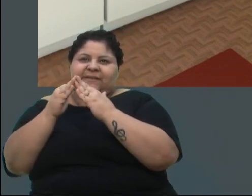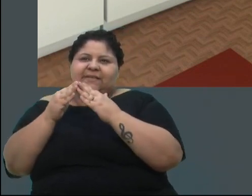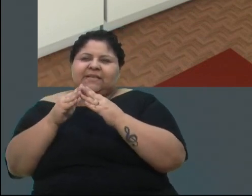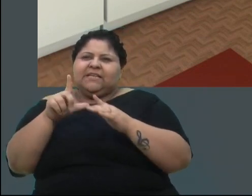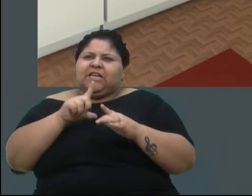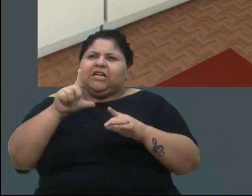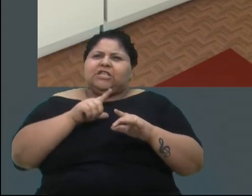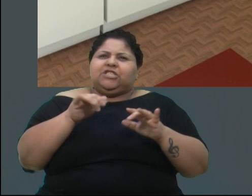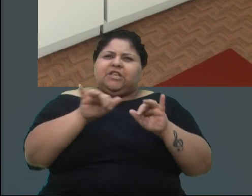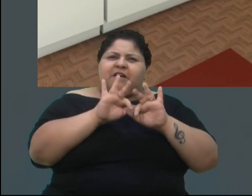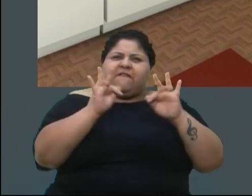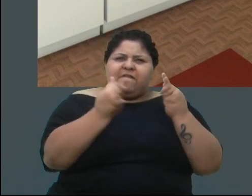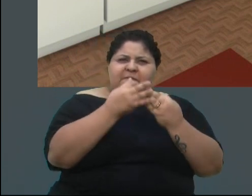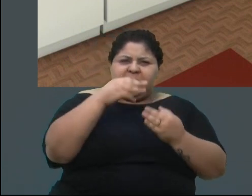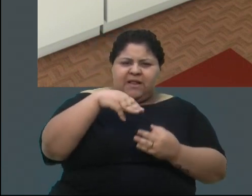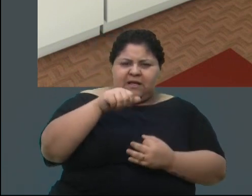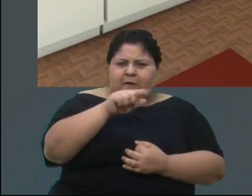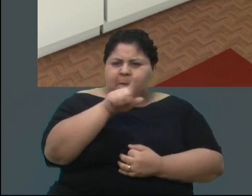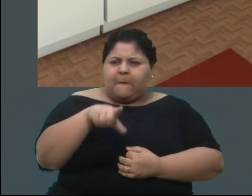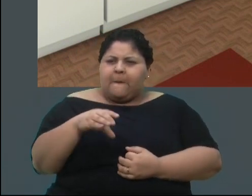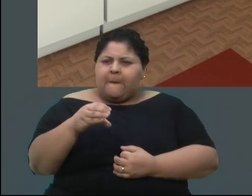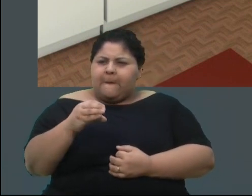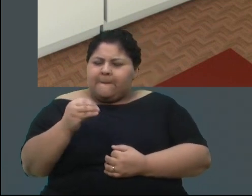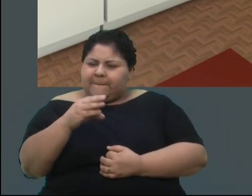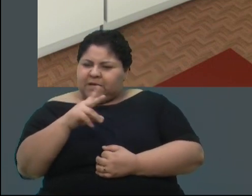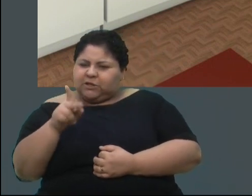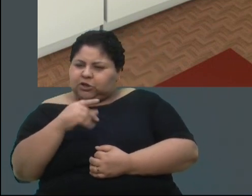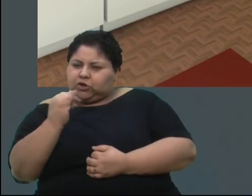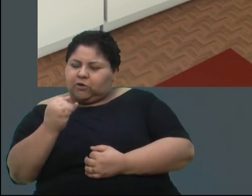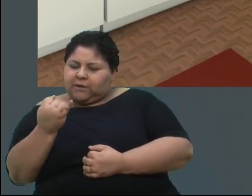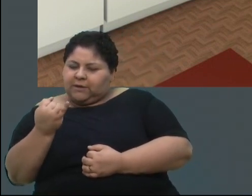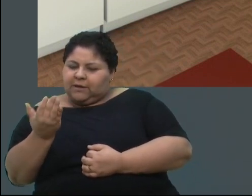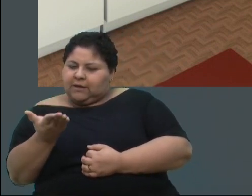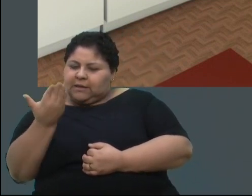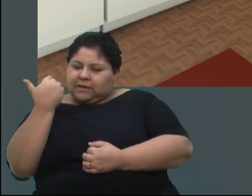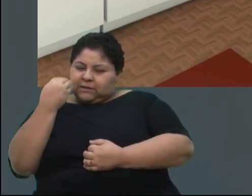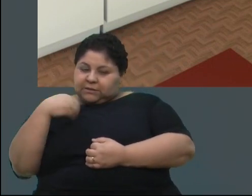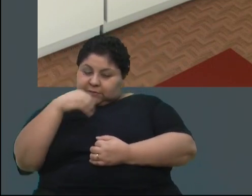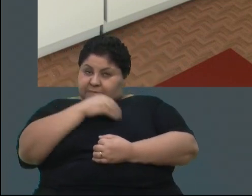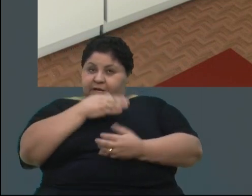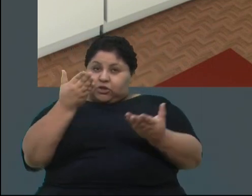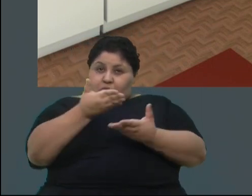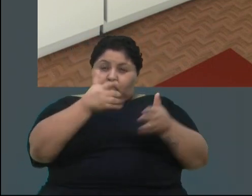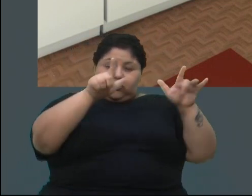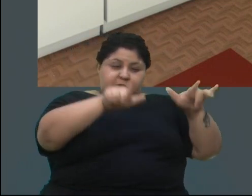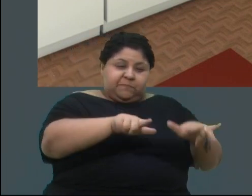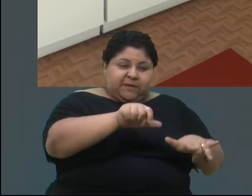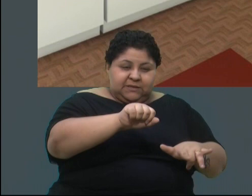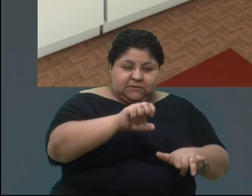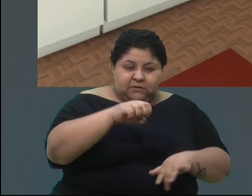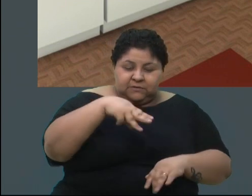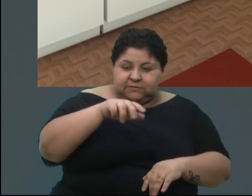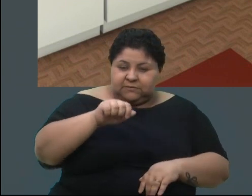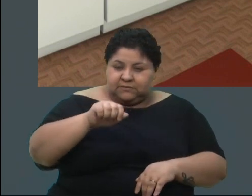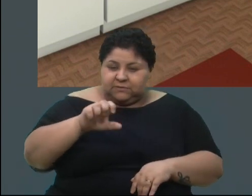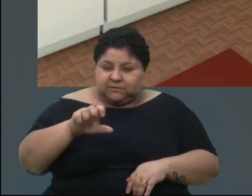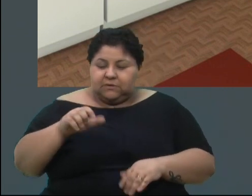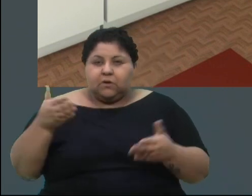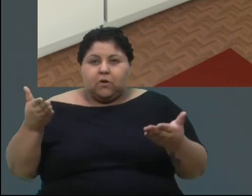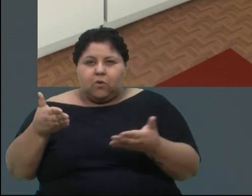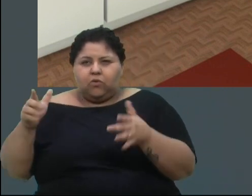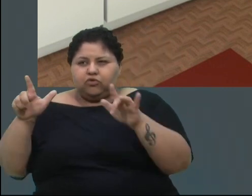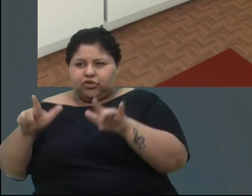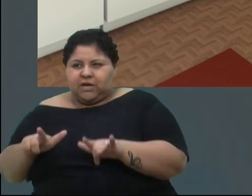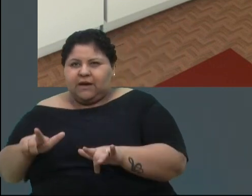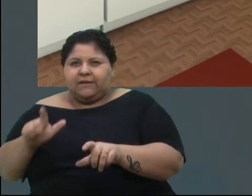um ex-médico, que hoje esse espaço é do SAMAI, adquirido por ser também área de APP, área de